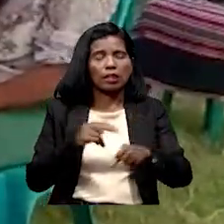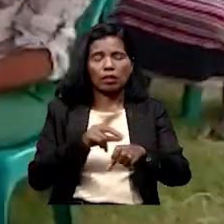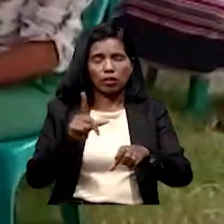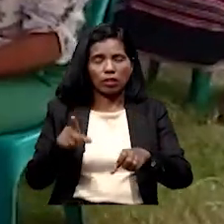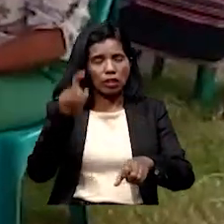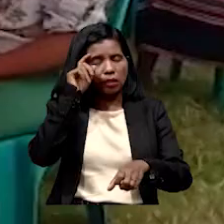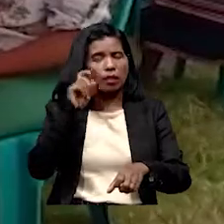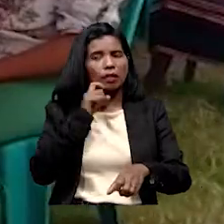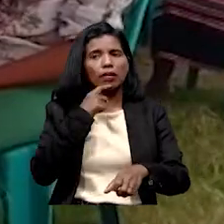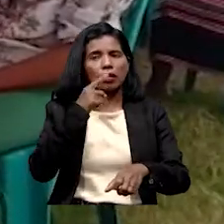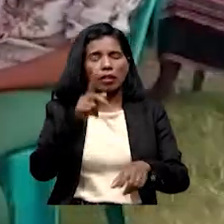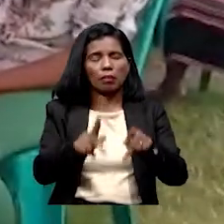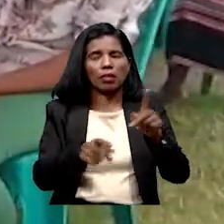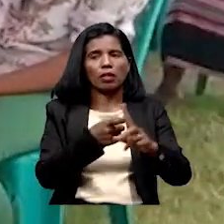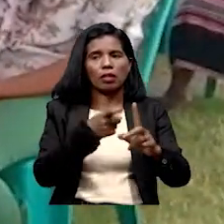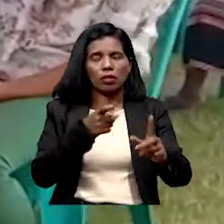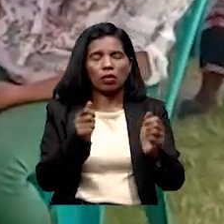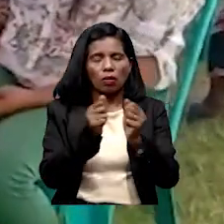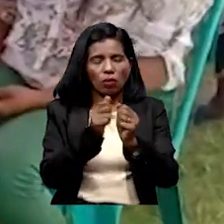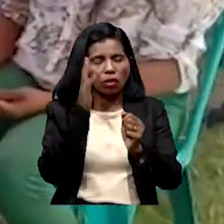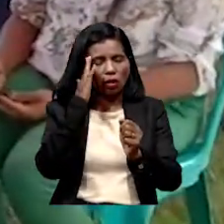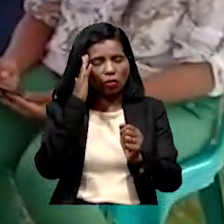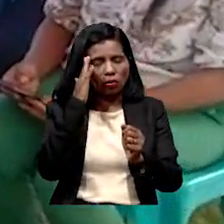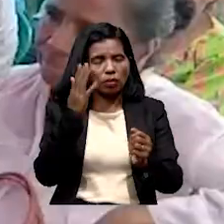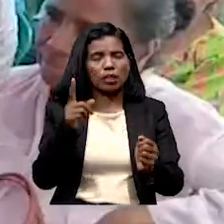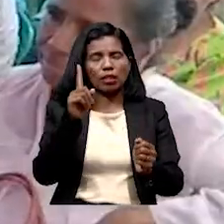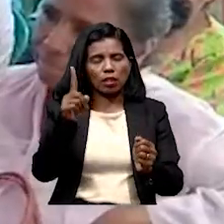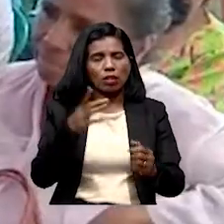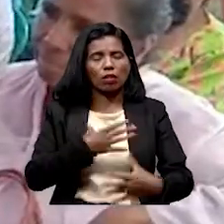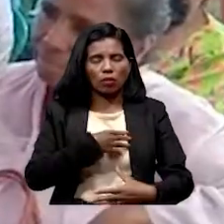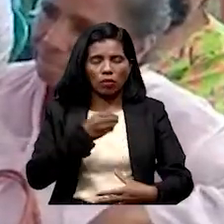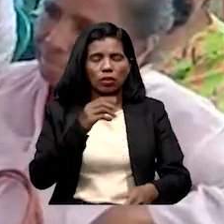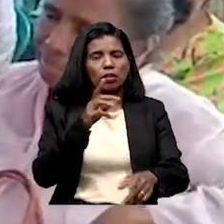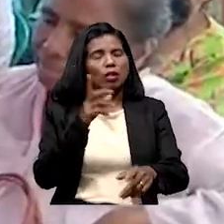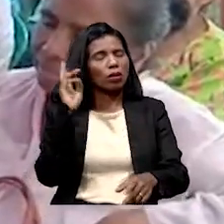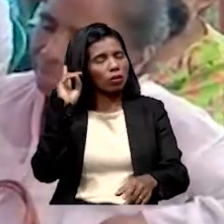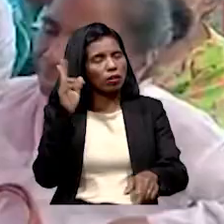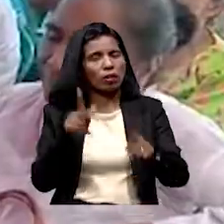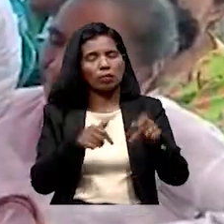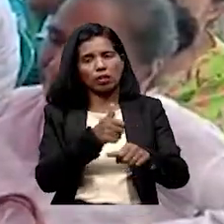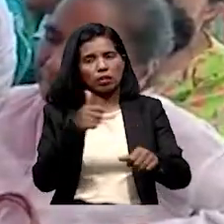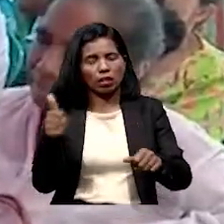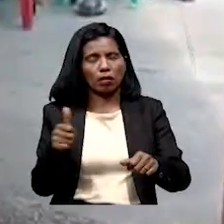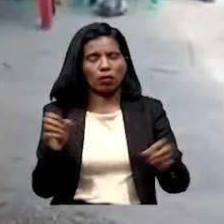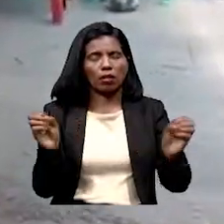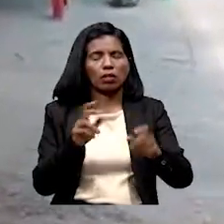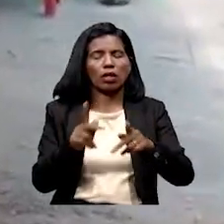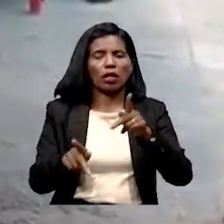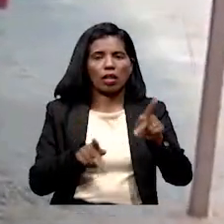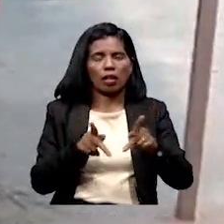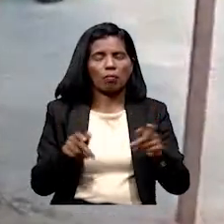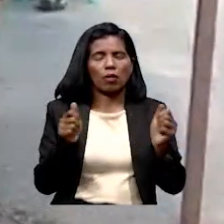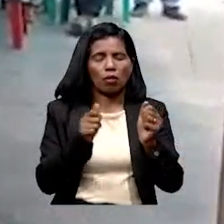mai husi Rai Bucoli, mai ho hanuin ida nebe gosta Rona Emaselu, no laos ema ho karakter radikal. Ho